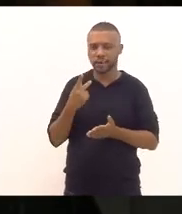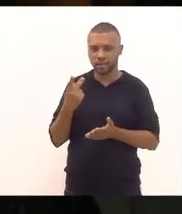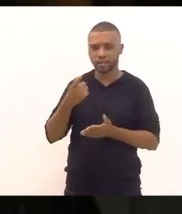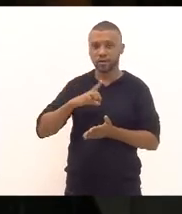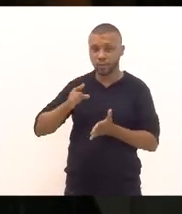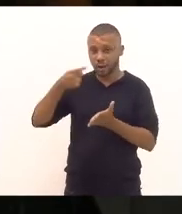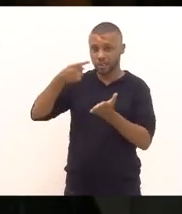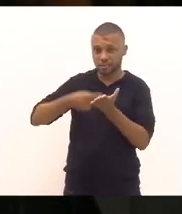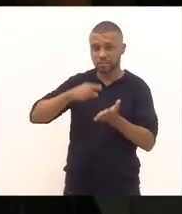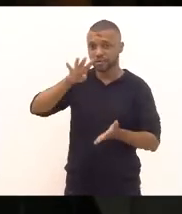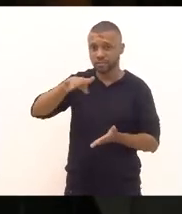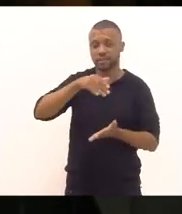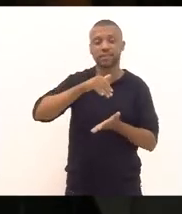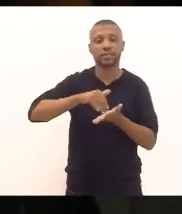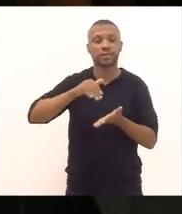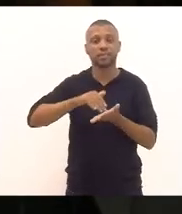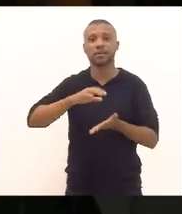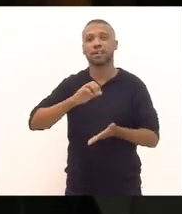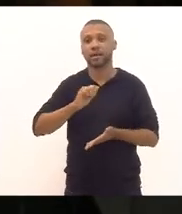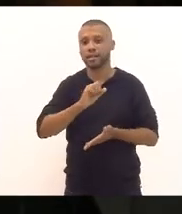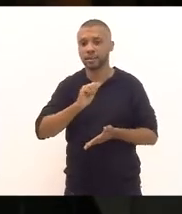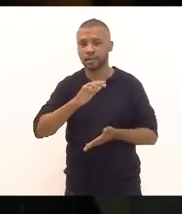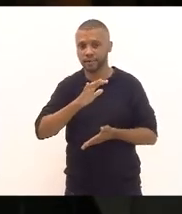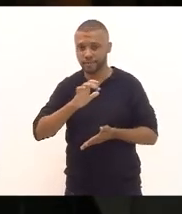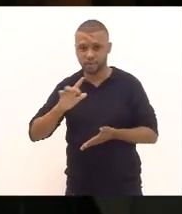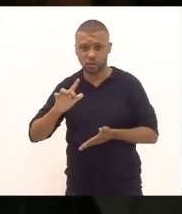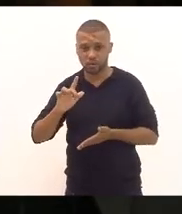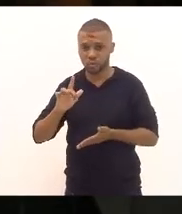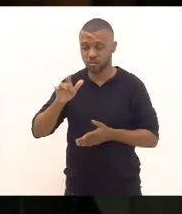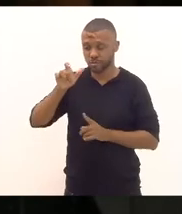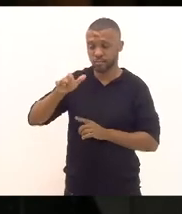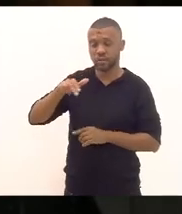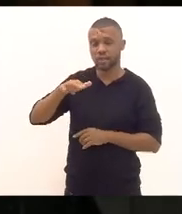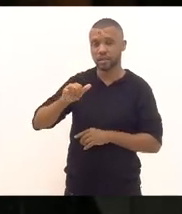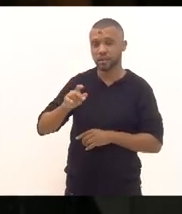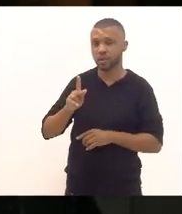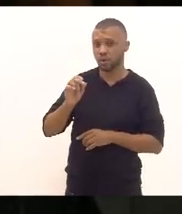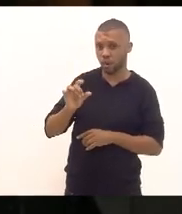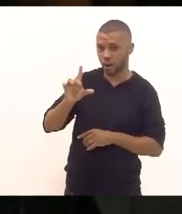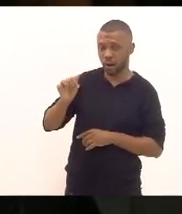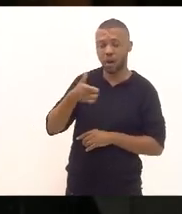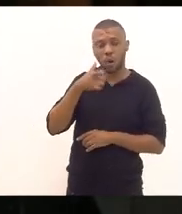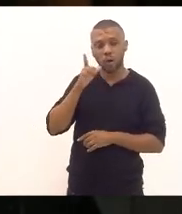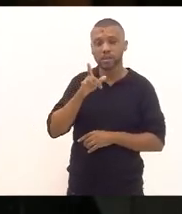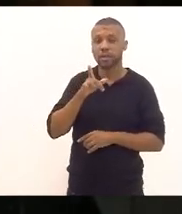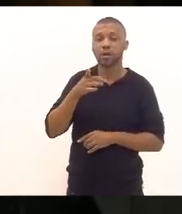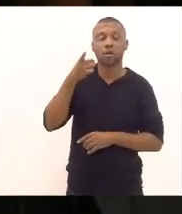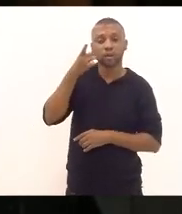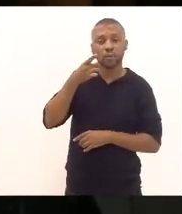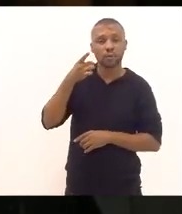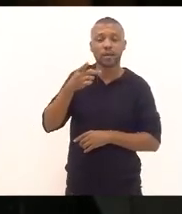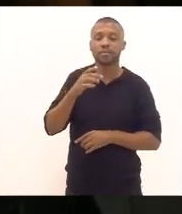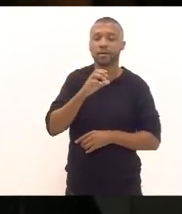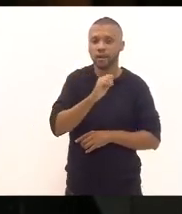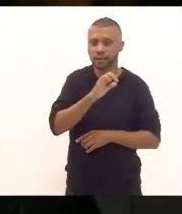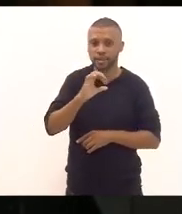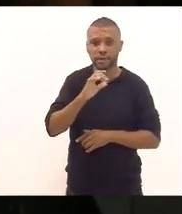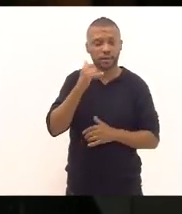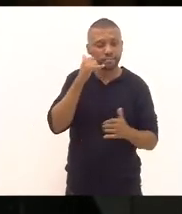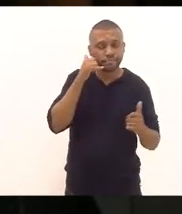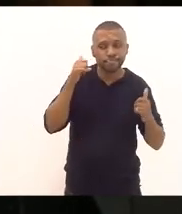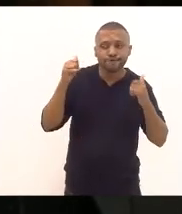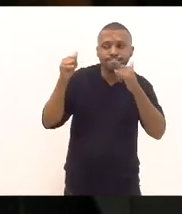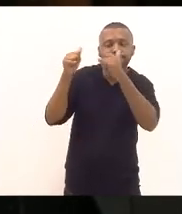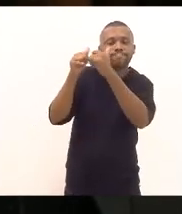com secretário da casa civil Nicola Piovani Deputado André Ceciliano ontem fez a gentileza de ligar para o